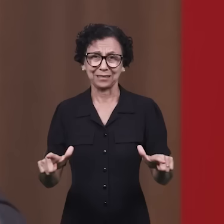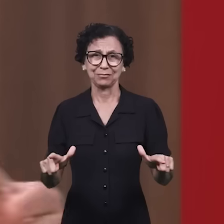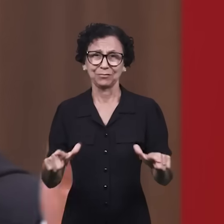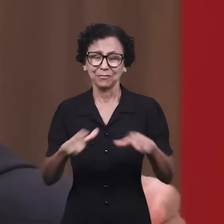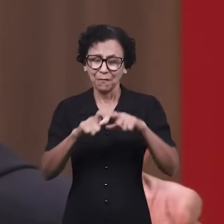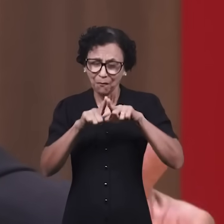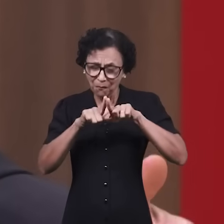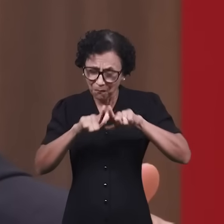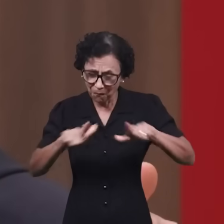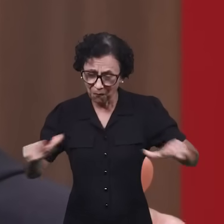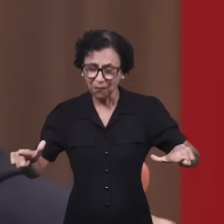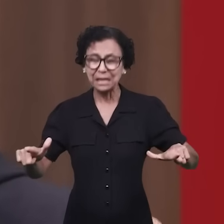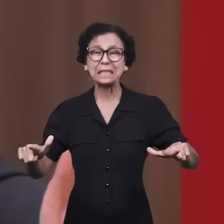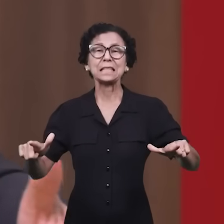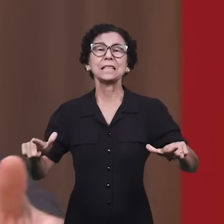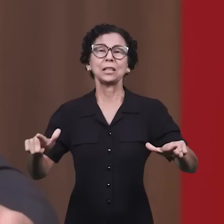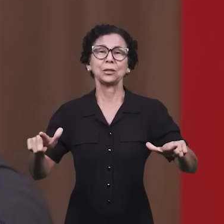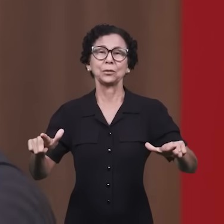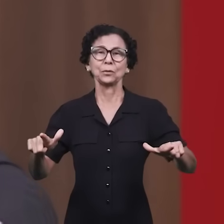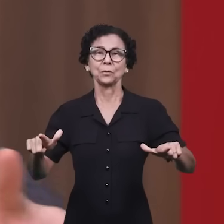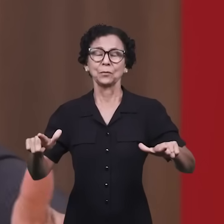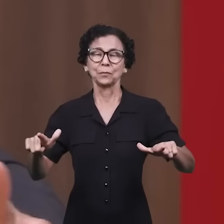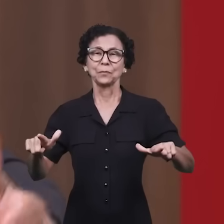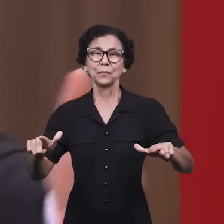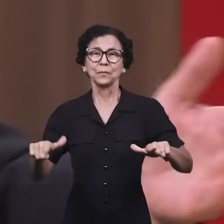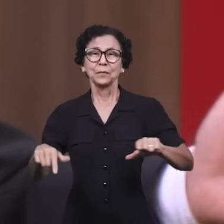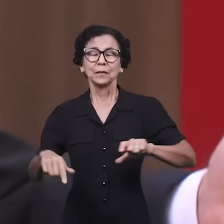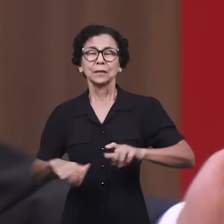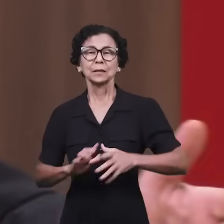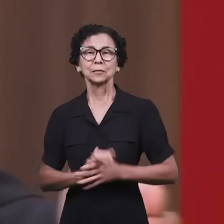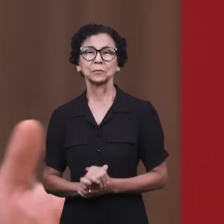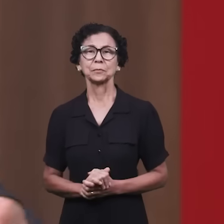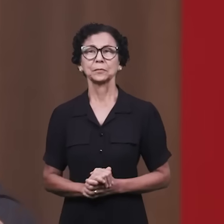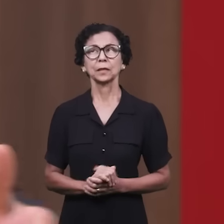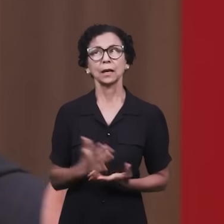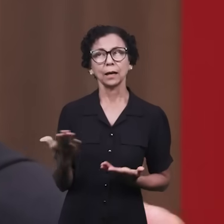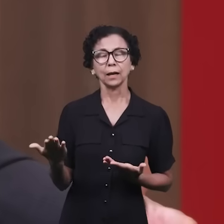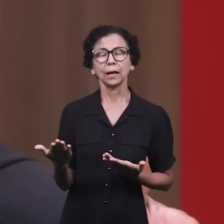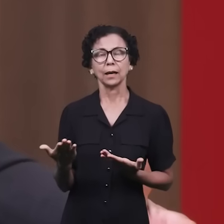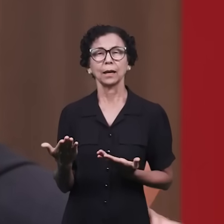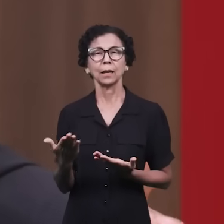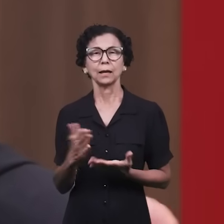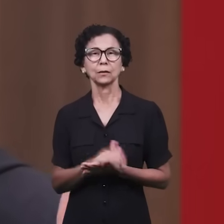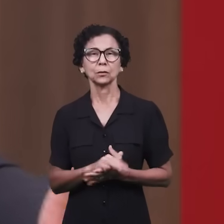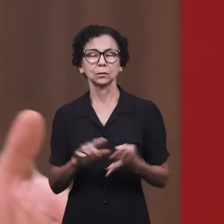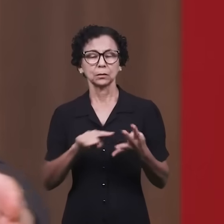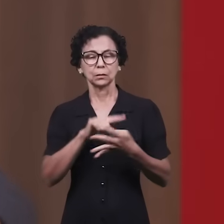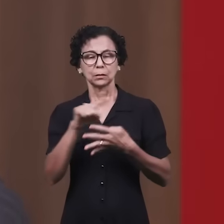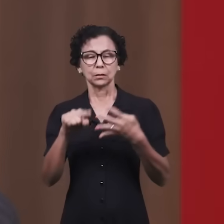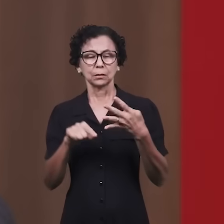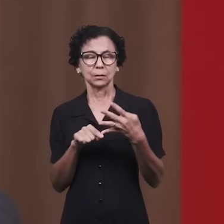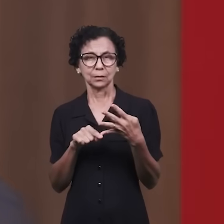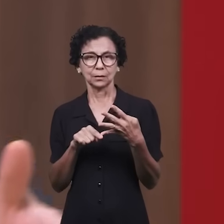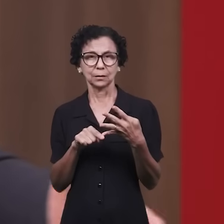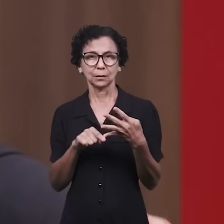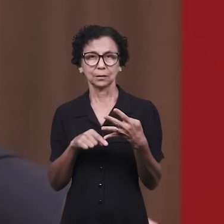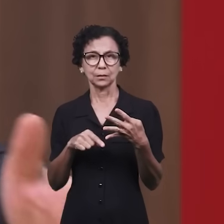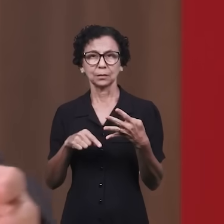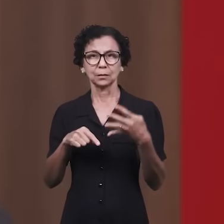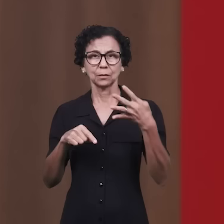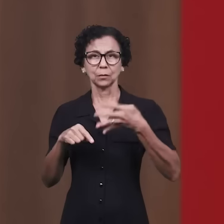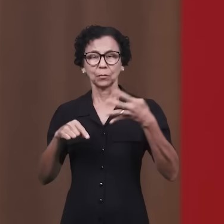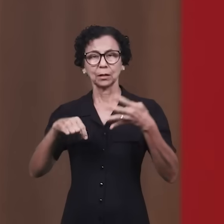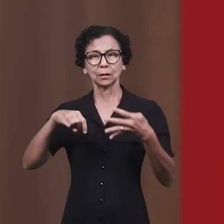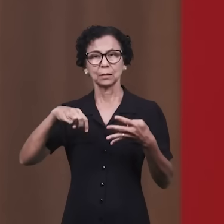na expressão, quando o homem fala sobre as teorias da quarta medida, aquilo que foi, ele parte daquilo que foi criado, daquilo que já